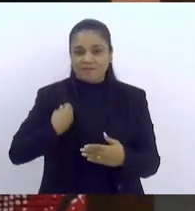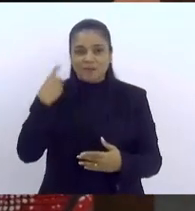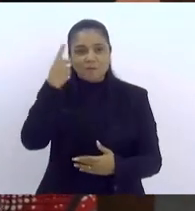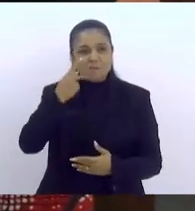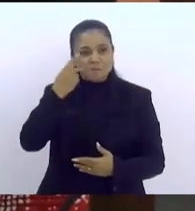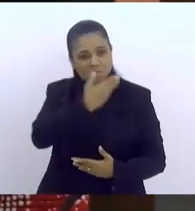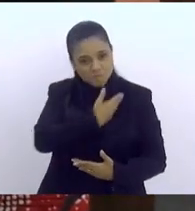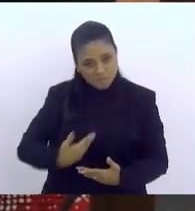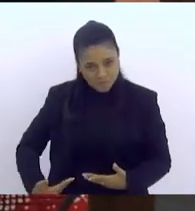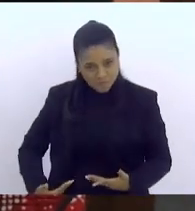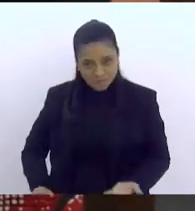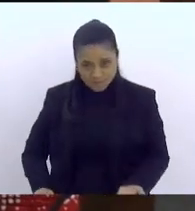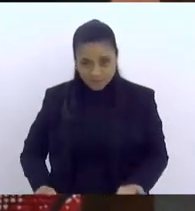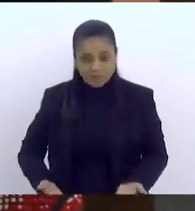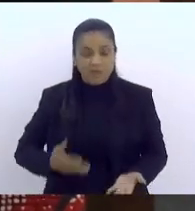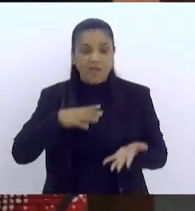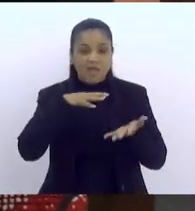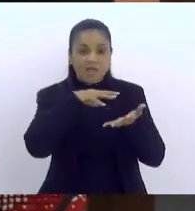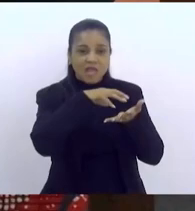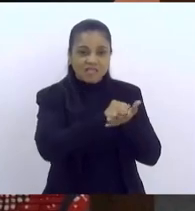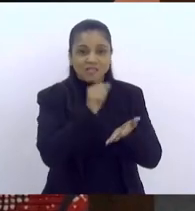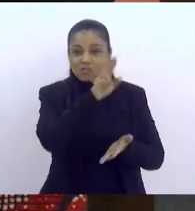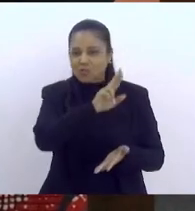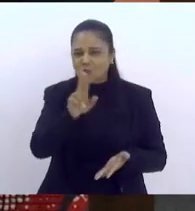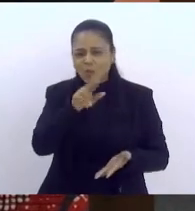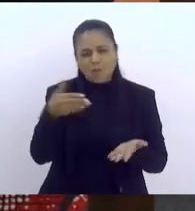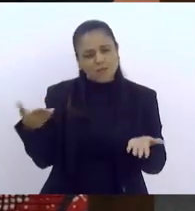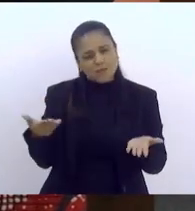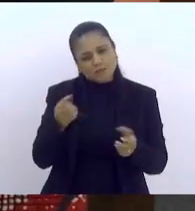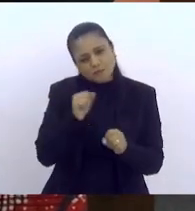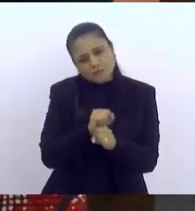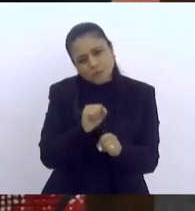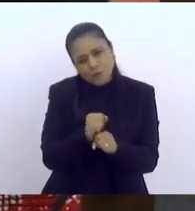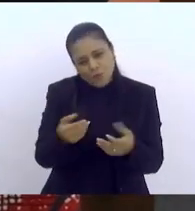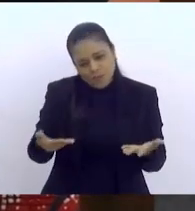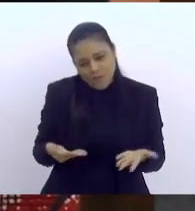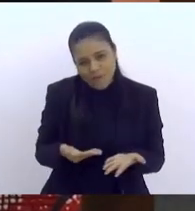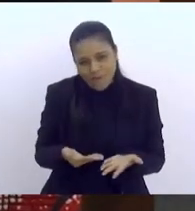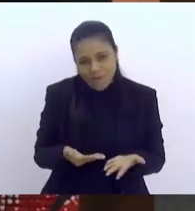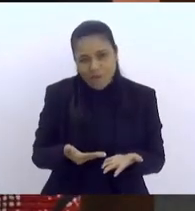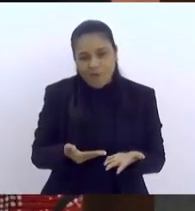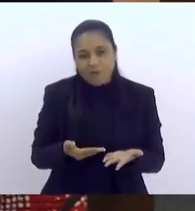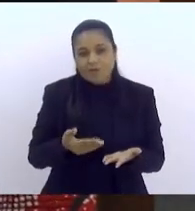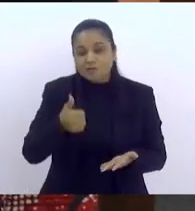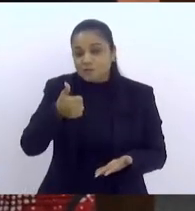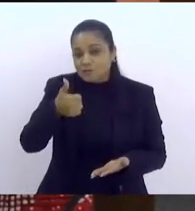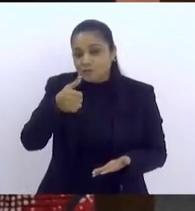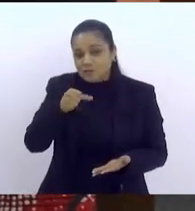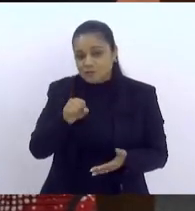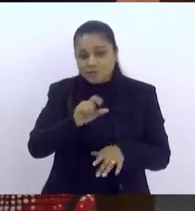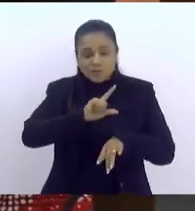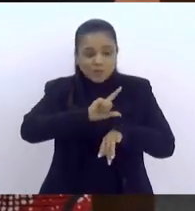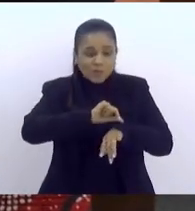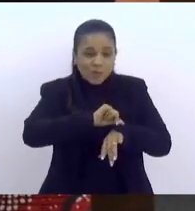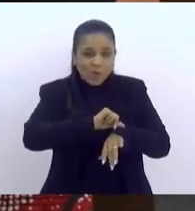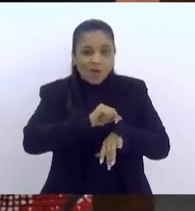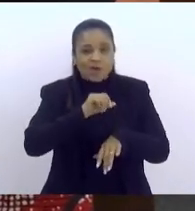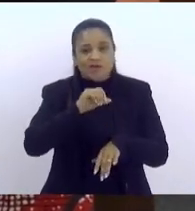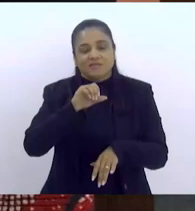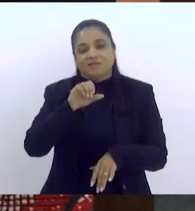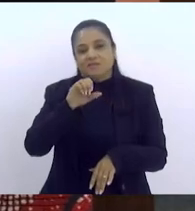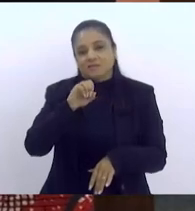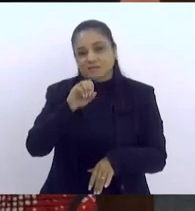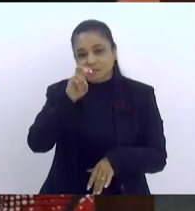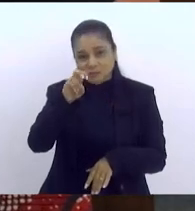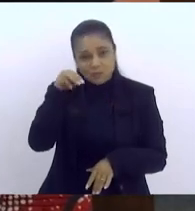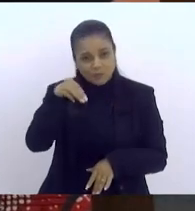meu registro, eu tenho aqui, deixa eu falar o nome deles, que eles esperaram até agora, são 18 horas e 5 minutos, a